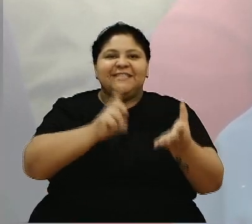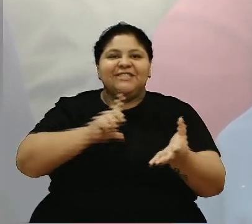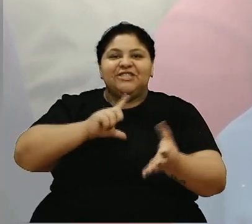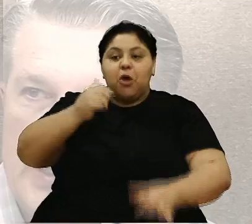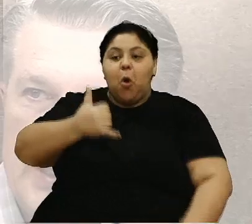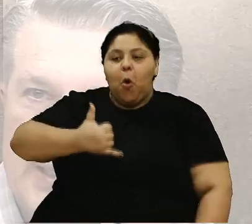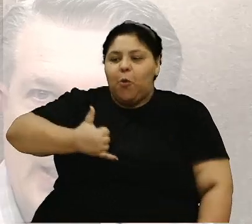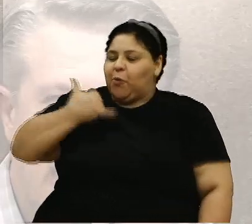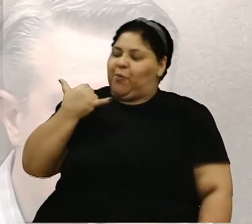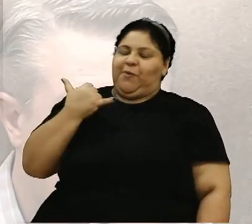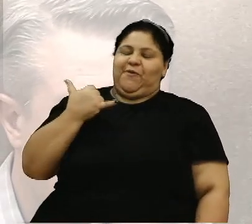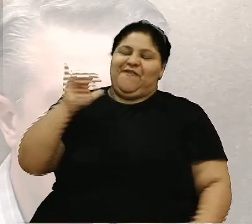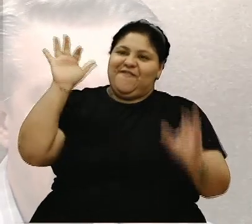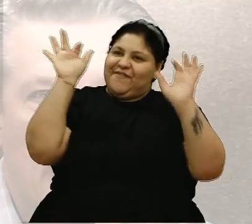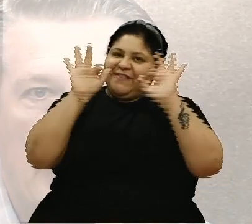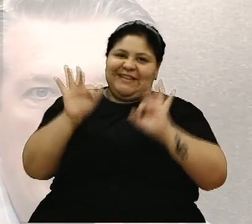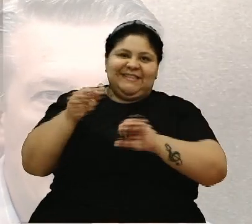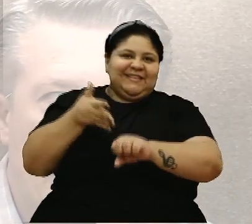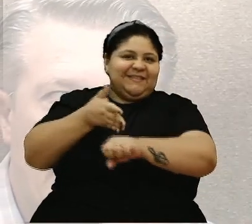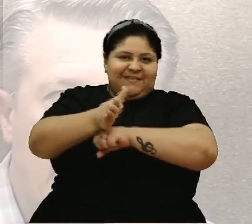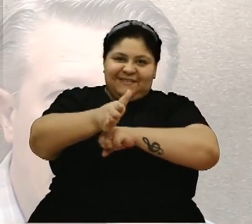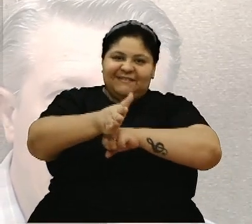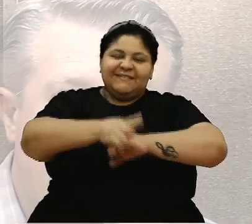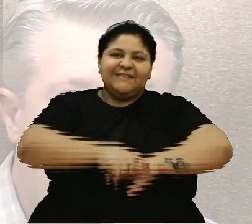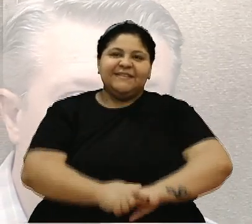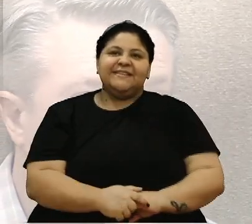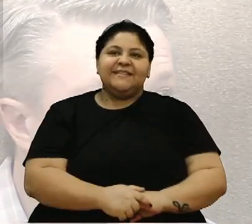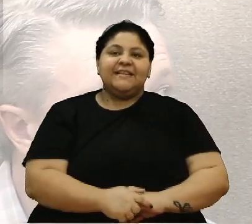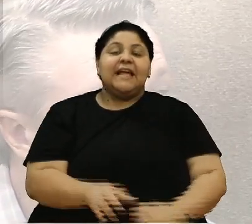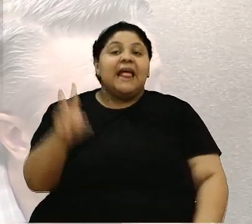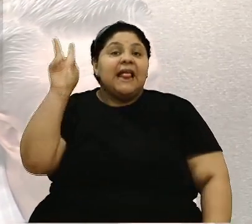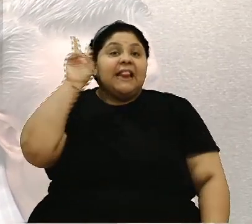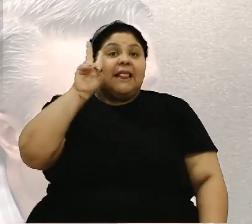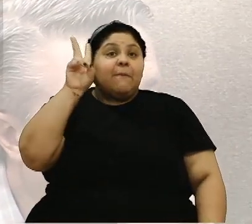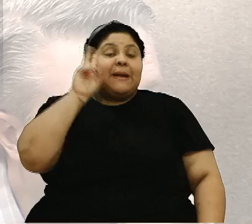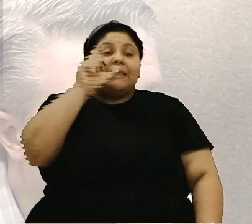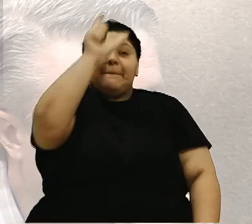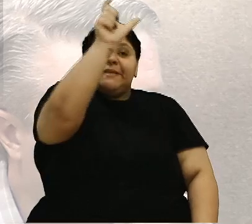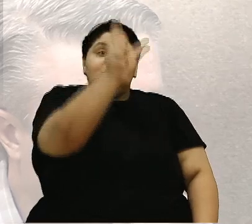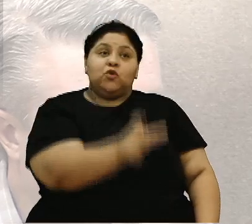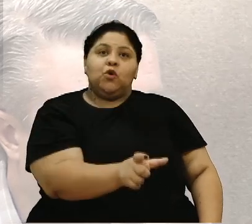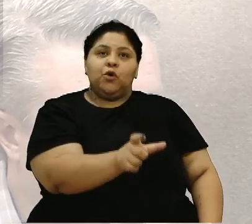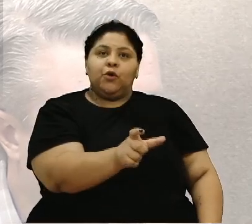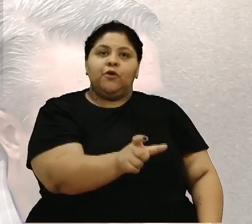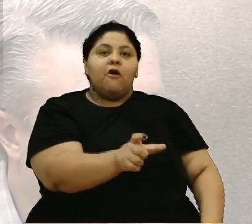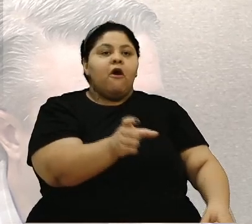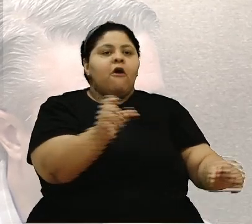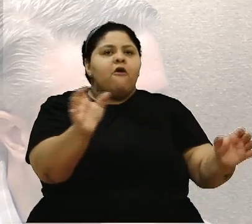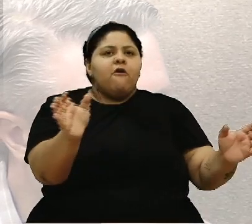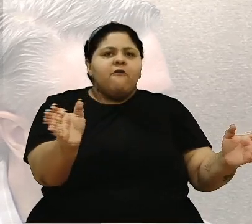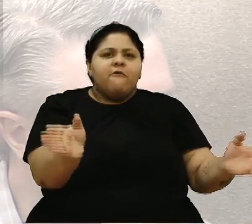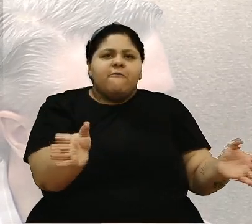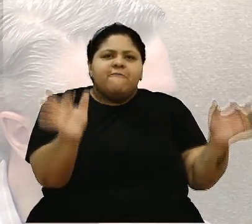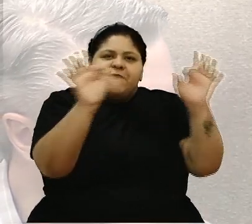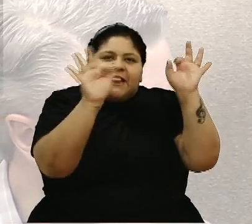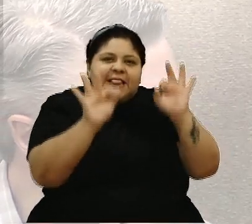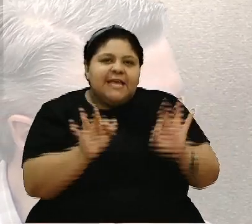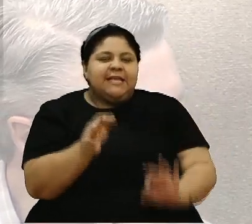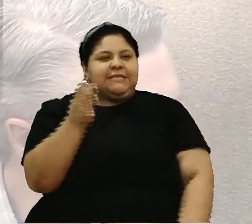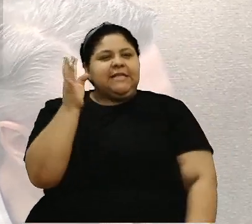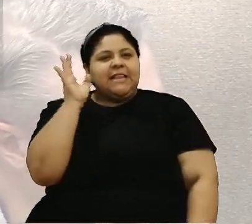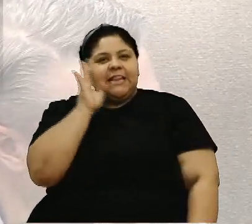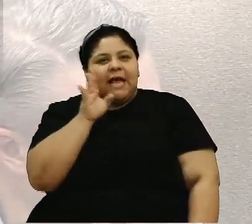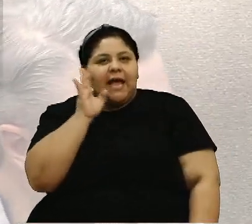orgulho, muita honra de participar. E lembrar da figura alegre, da figura bacana,